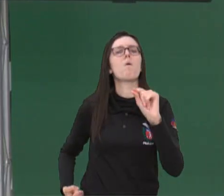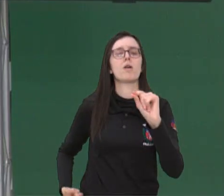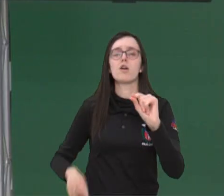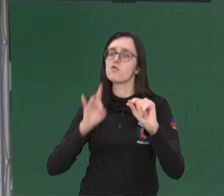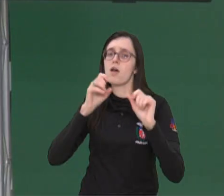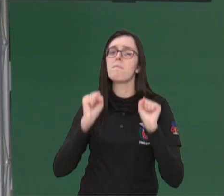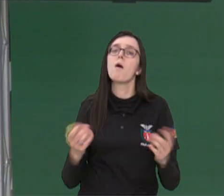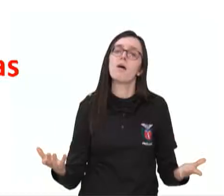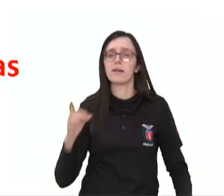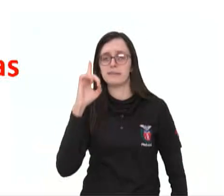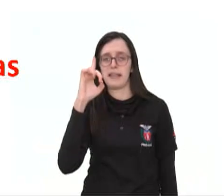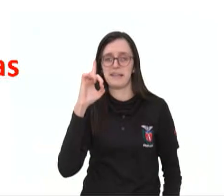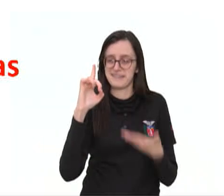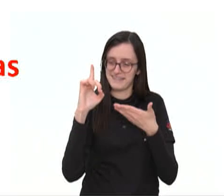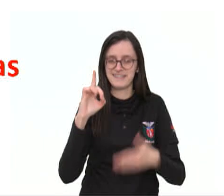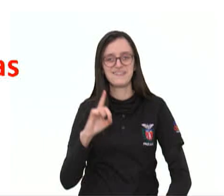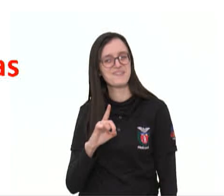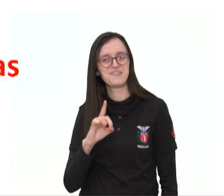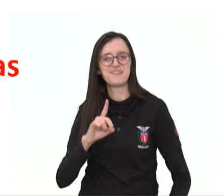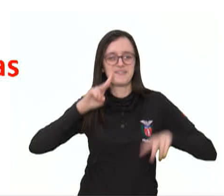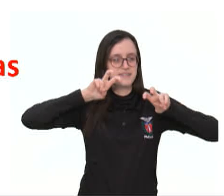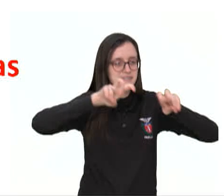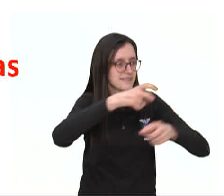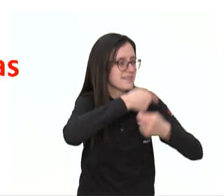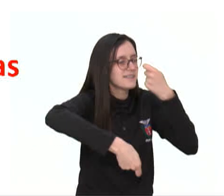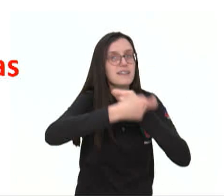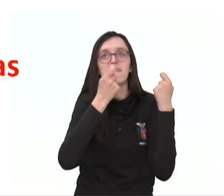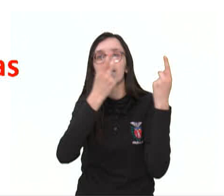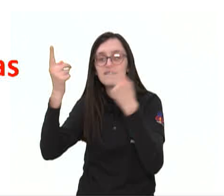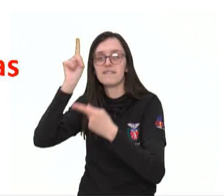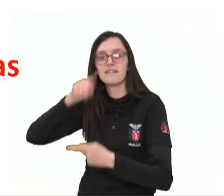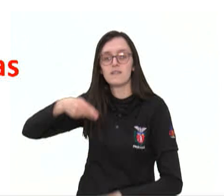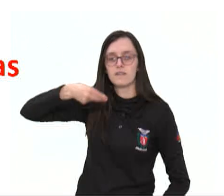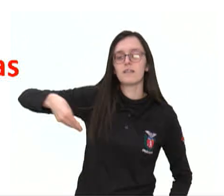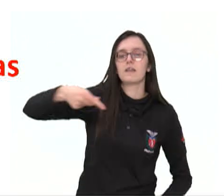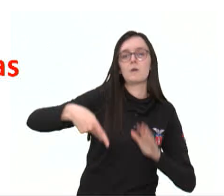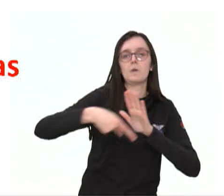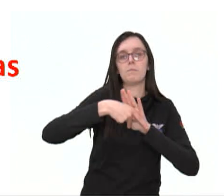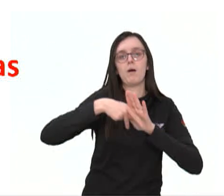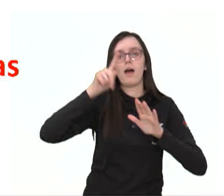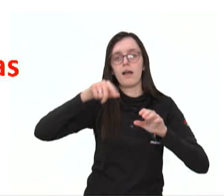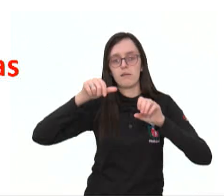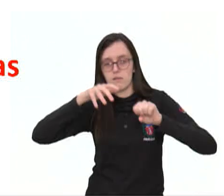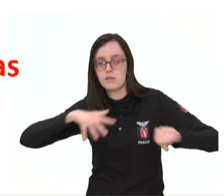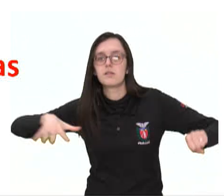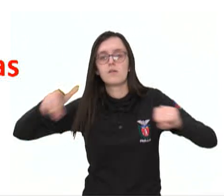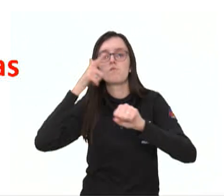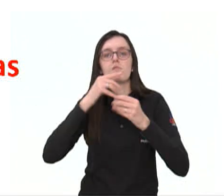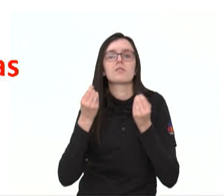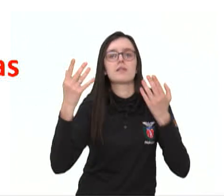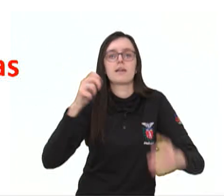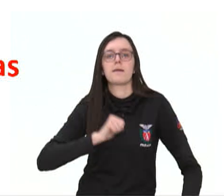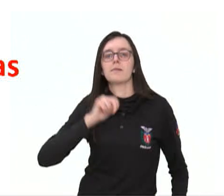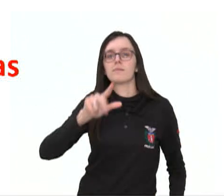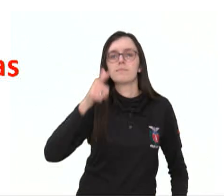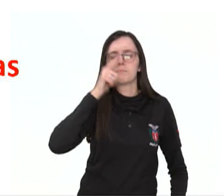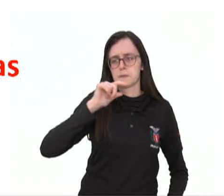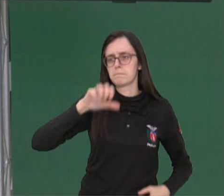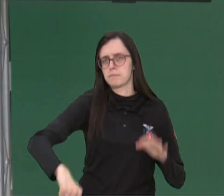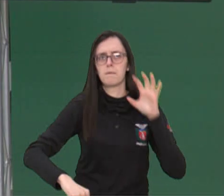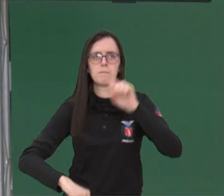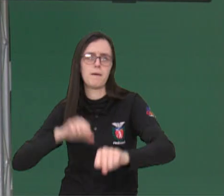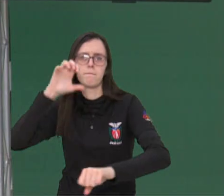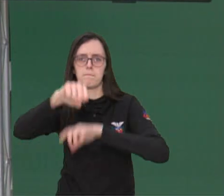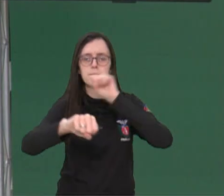só pode ser letra D. A exploração e comercialização das drogas do sertão possibilitou a Portugal ocupar essa região